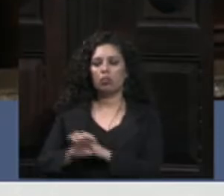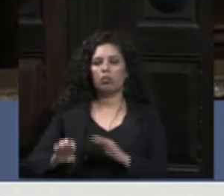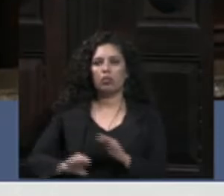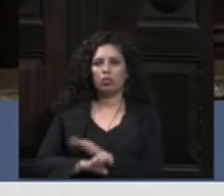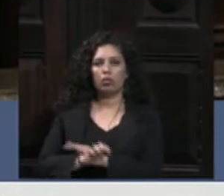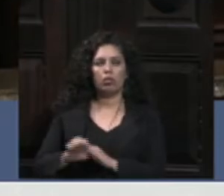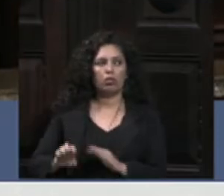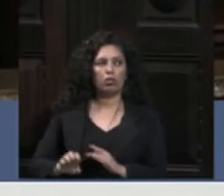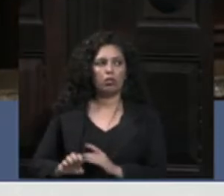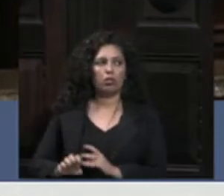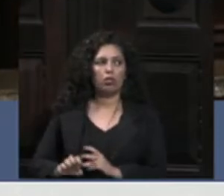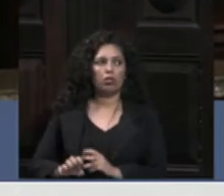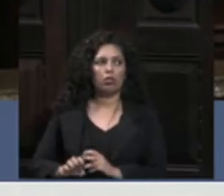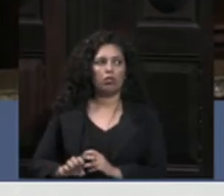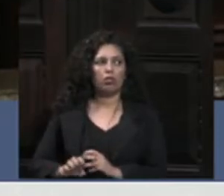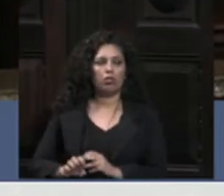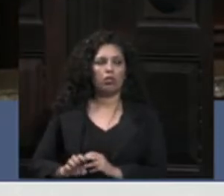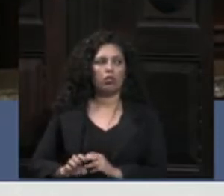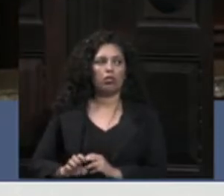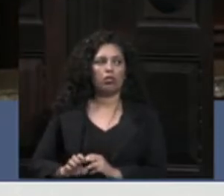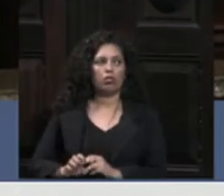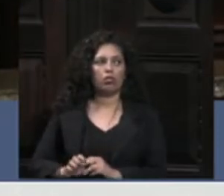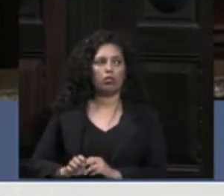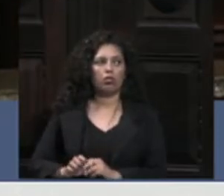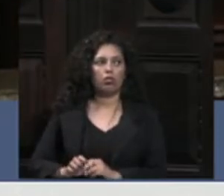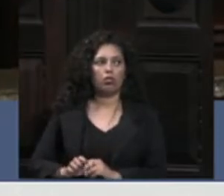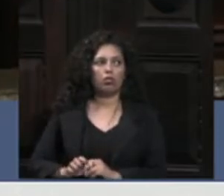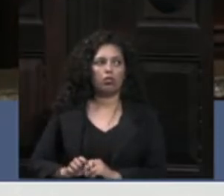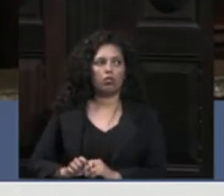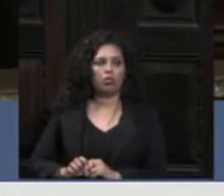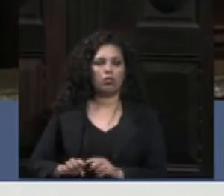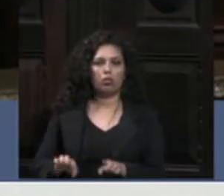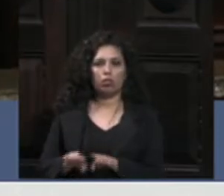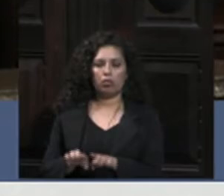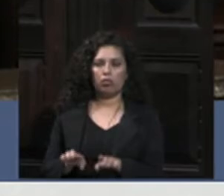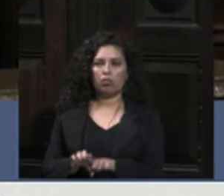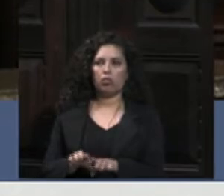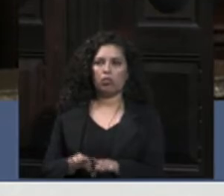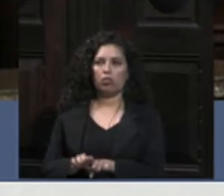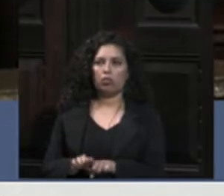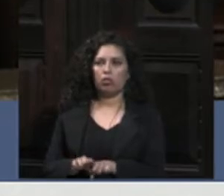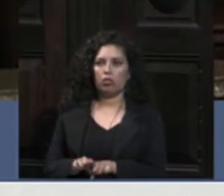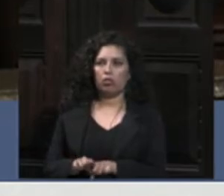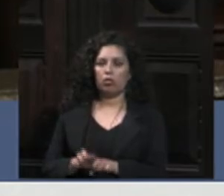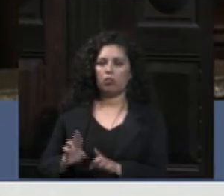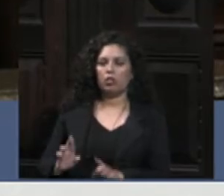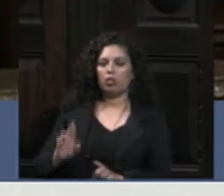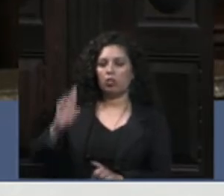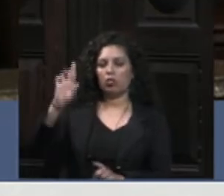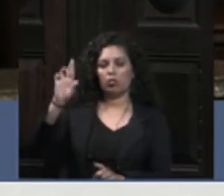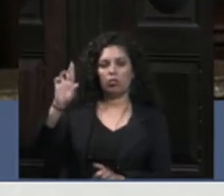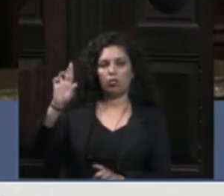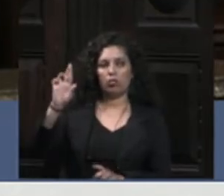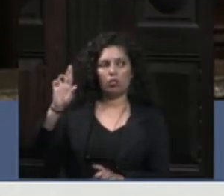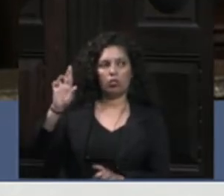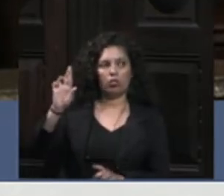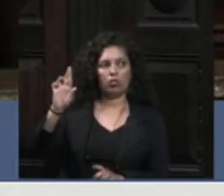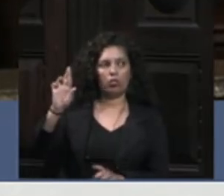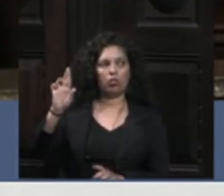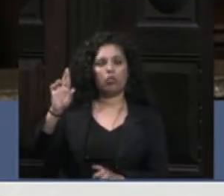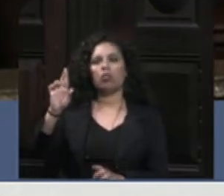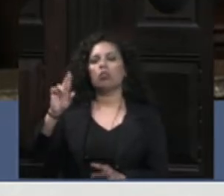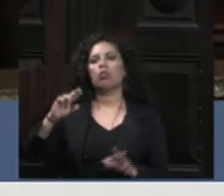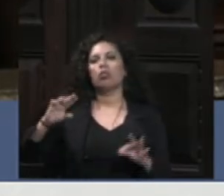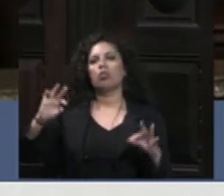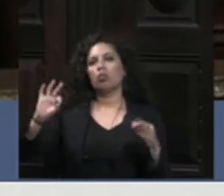O fim da empresa e uma avaliação da responsabilidade em relação a